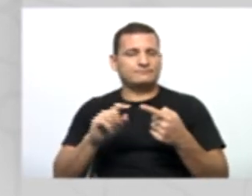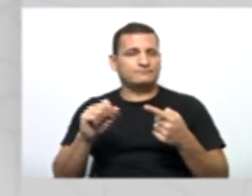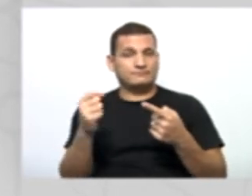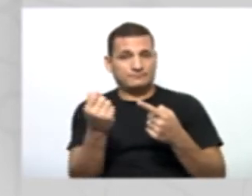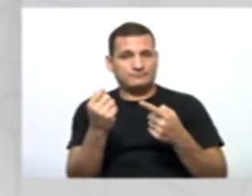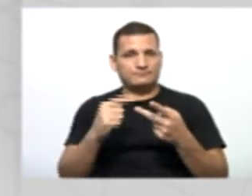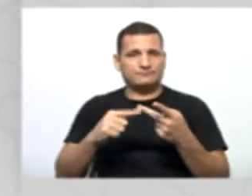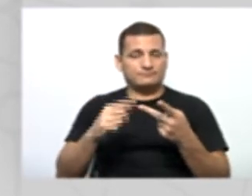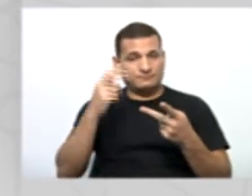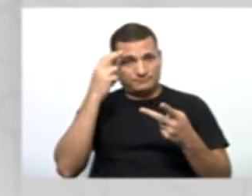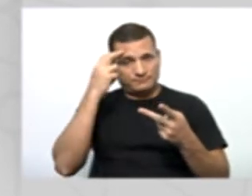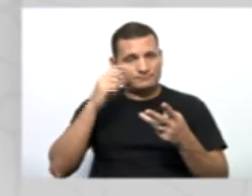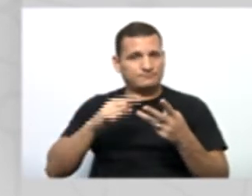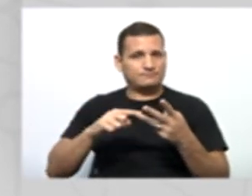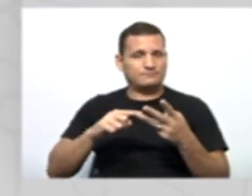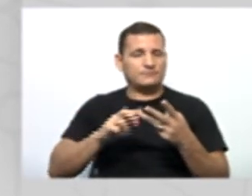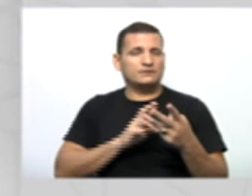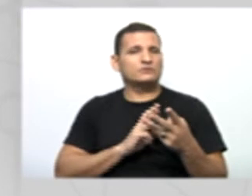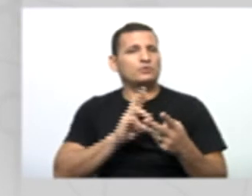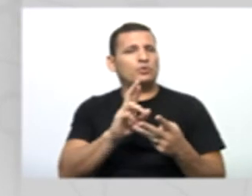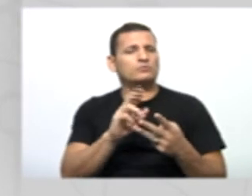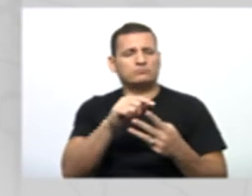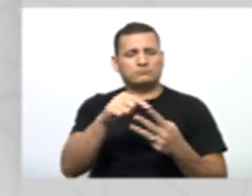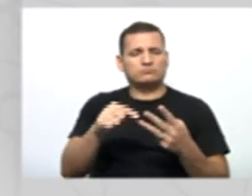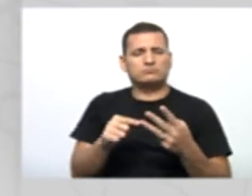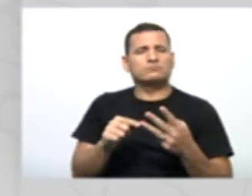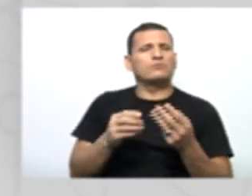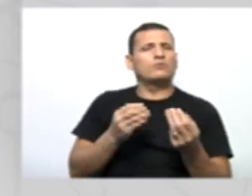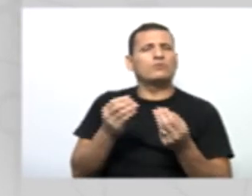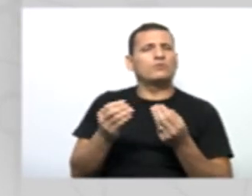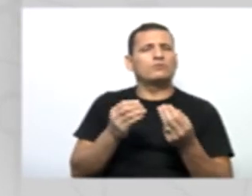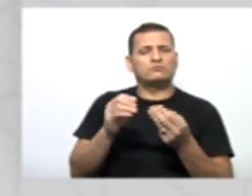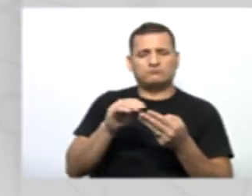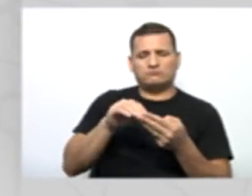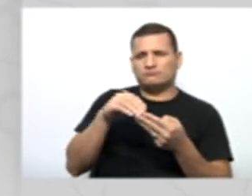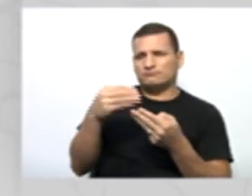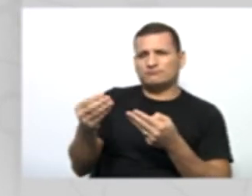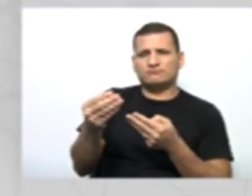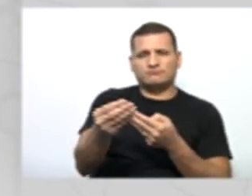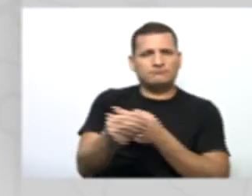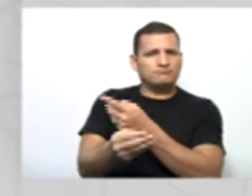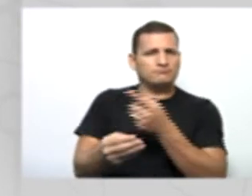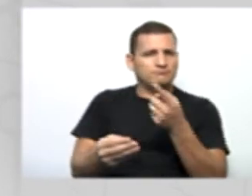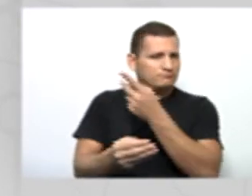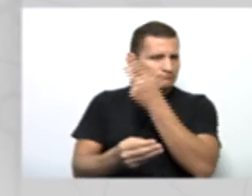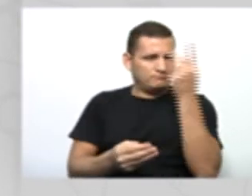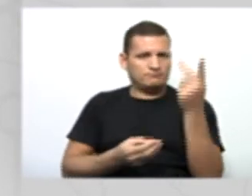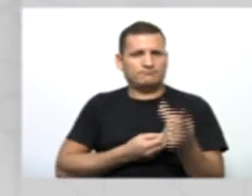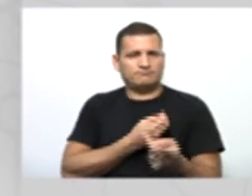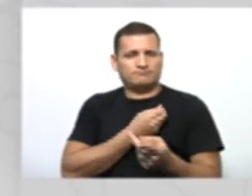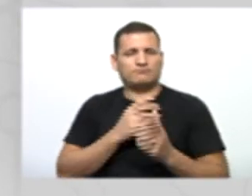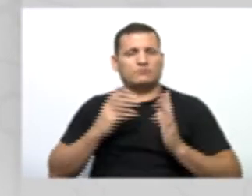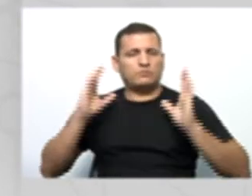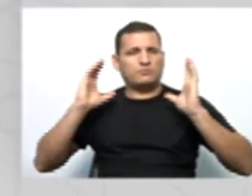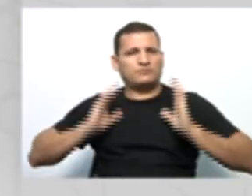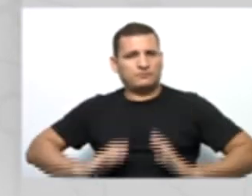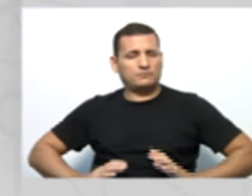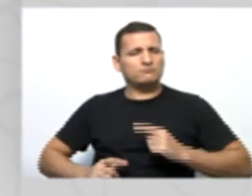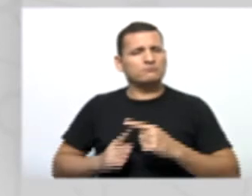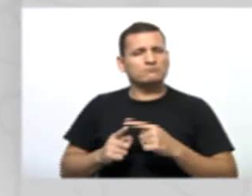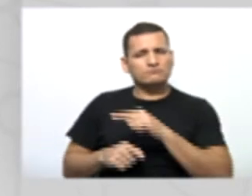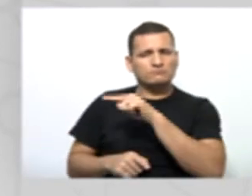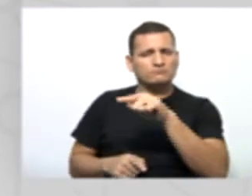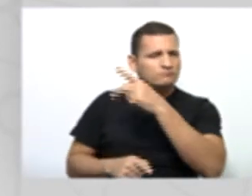ou religiosos que direcionam ou que conduzem a vida da pessoa, a conduta humana. Por que ela se comporta daquela